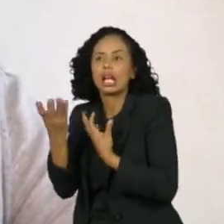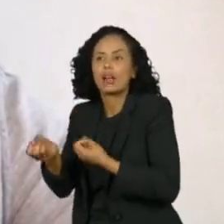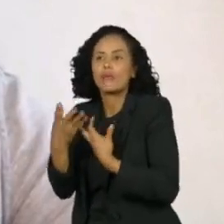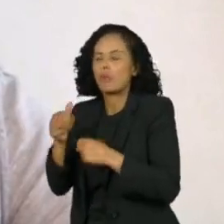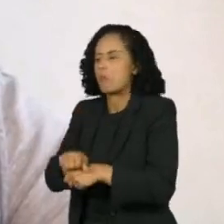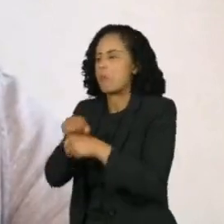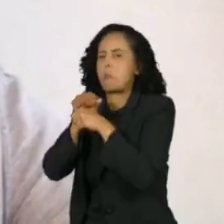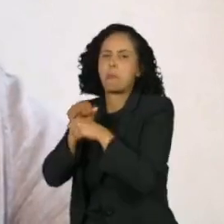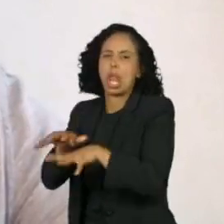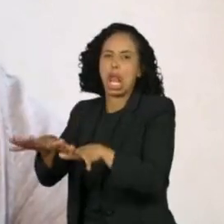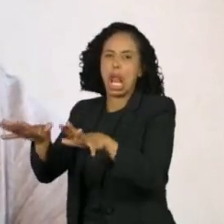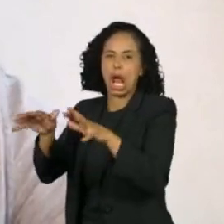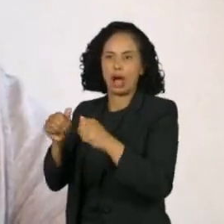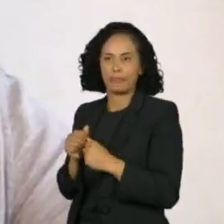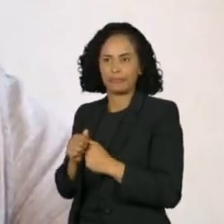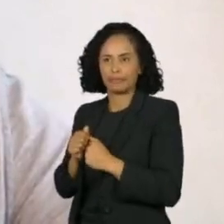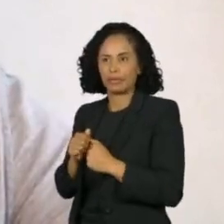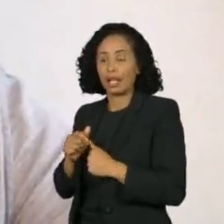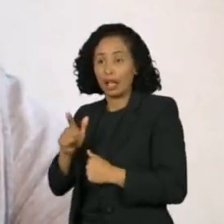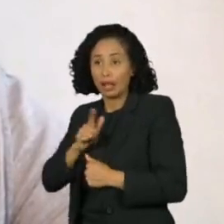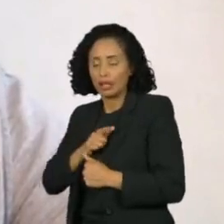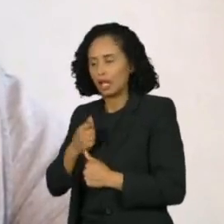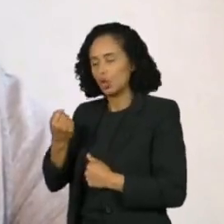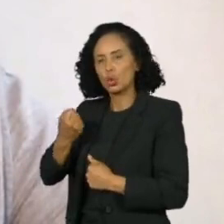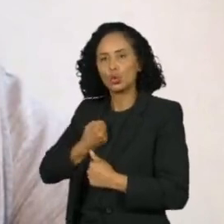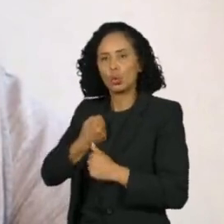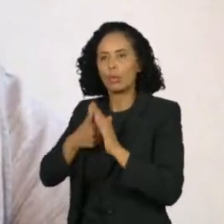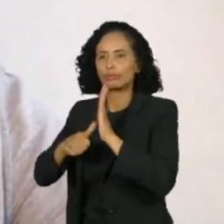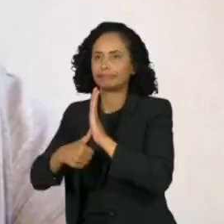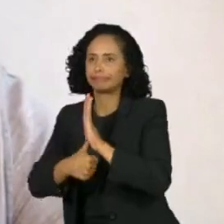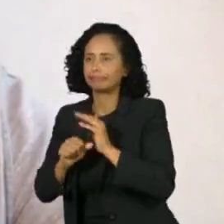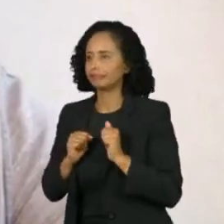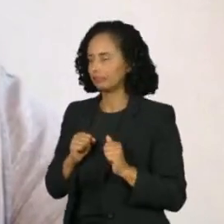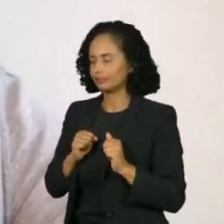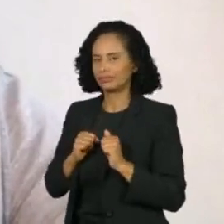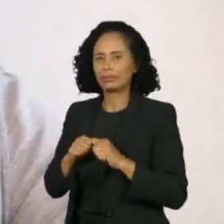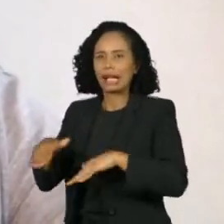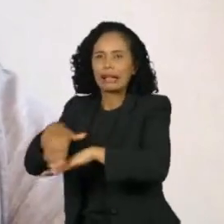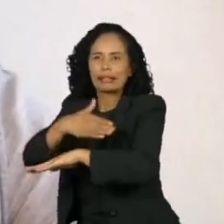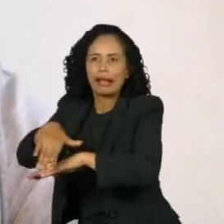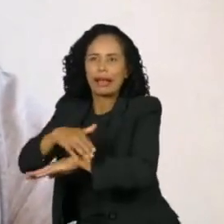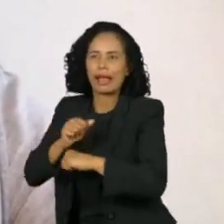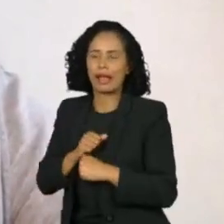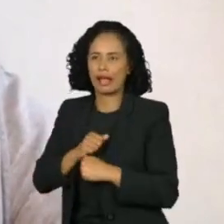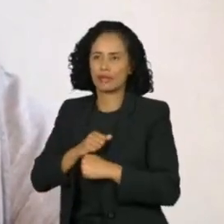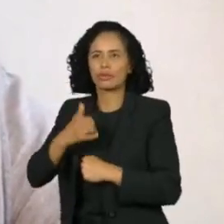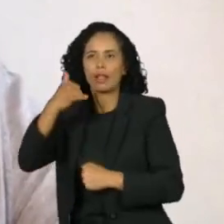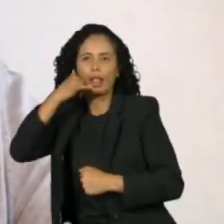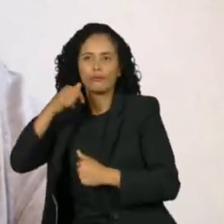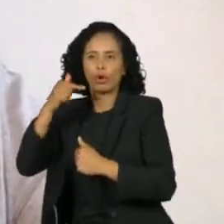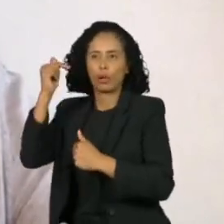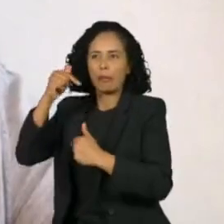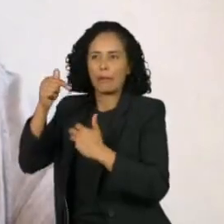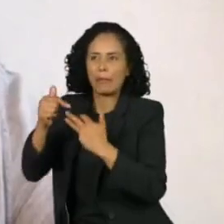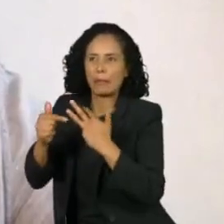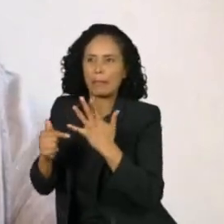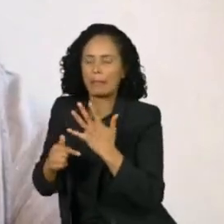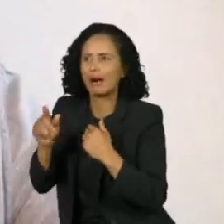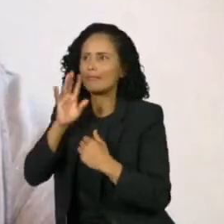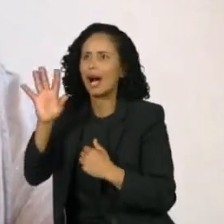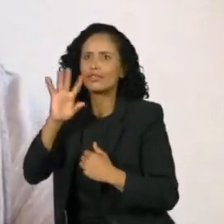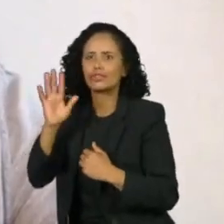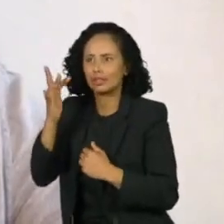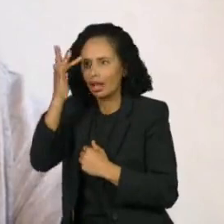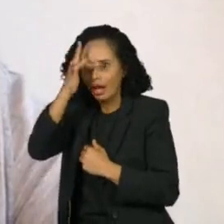de documento, em informações sobre seu domicílio, número telefônico, o que impede um criminoso desse, por exemplo, abrir